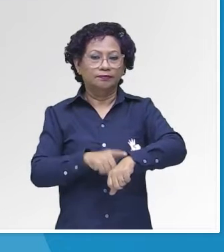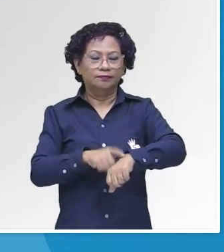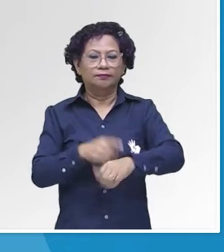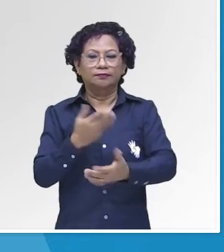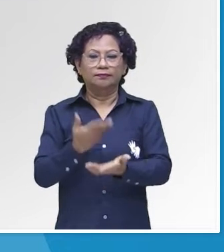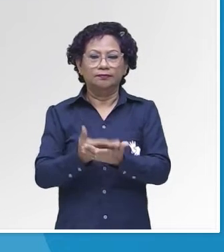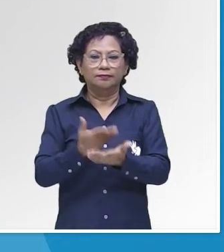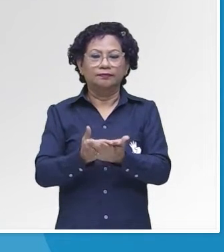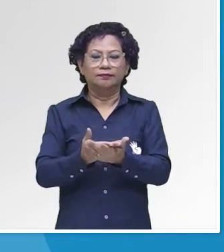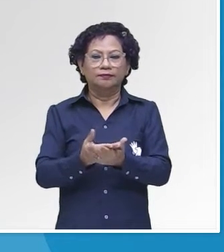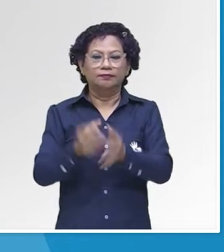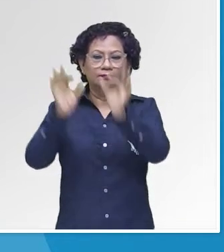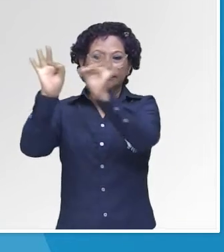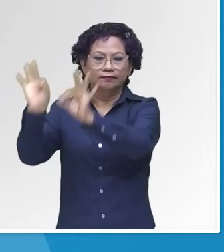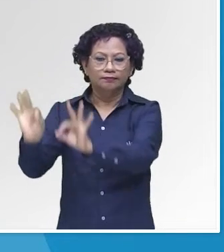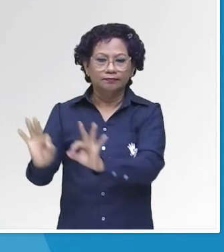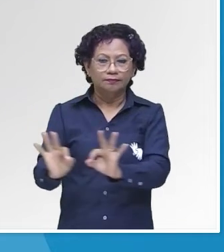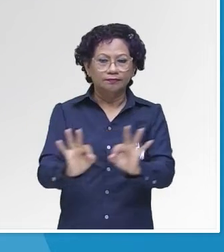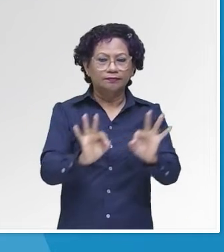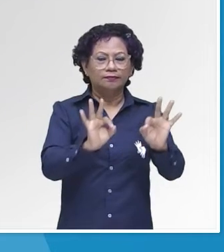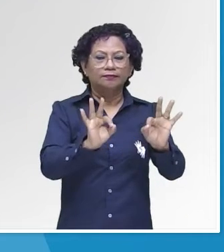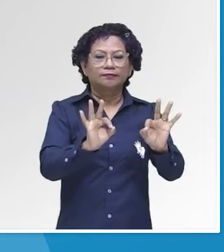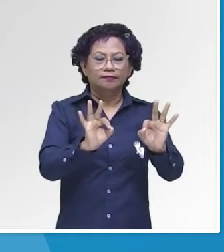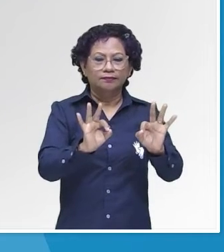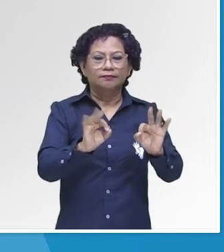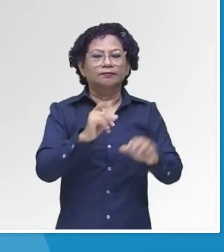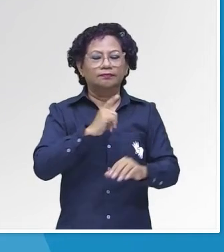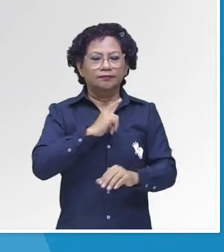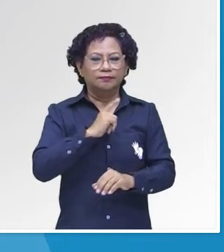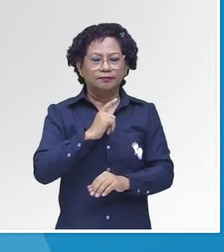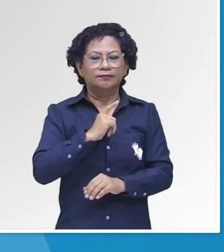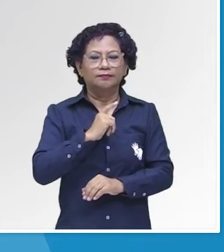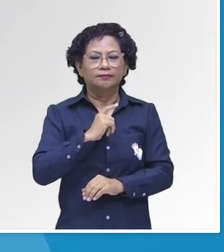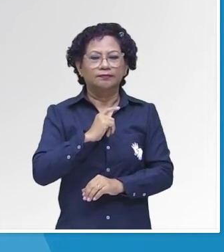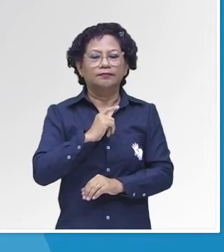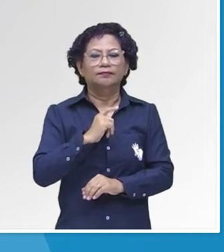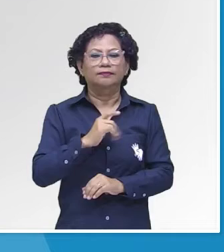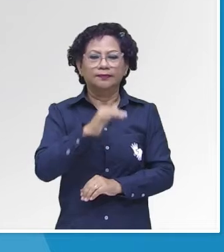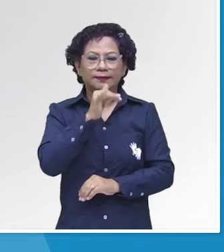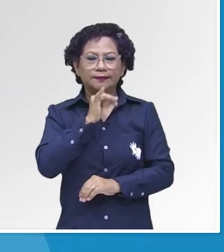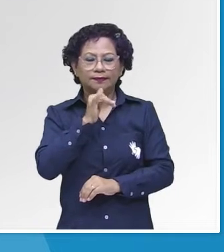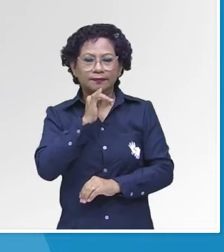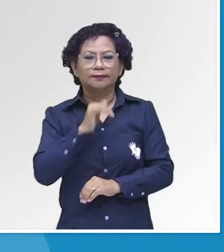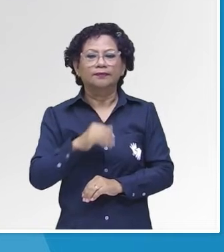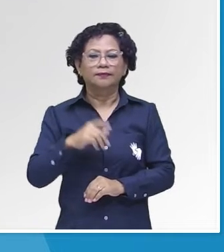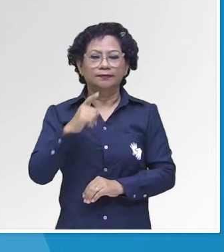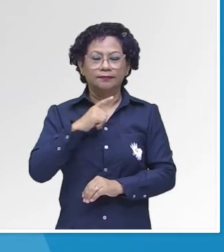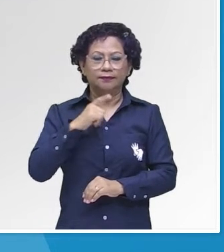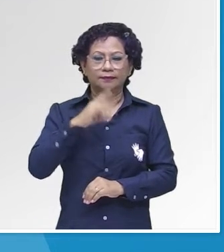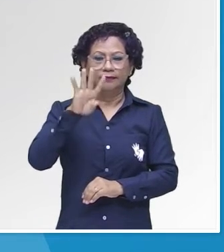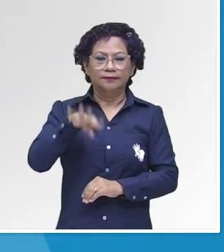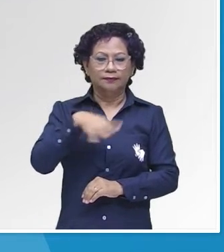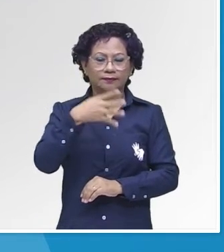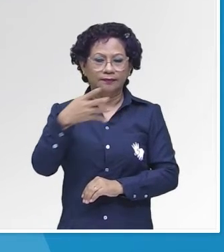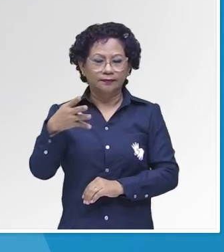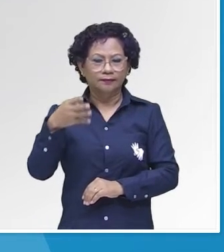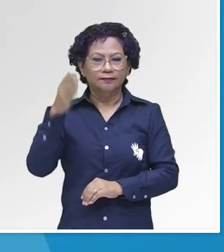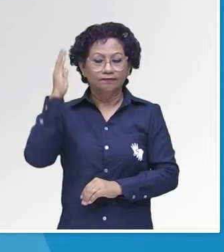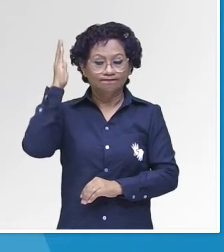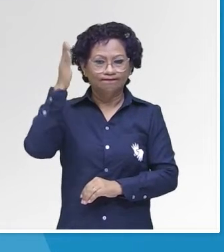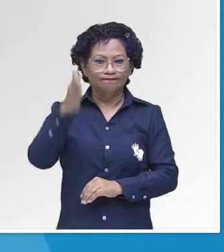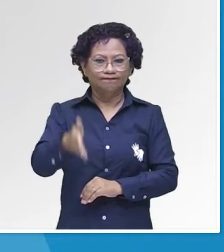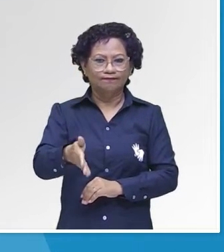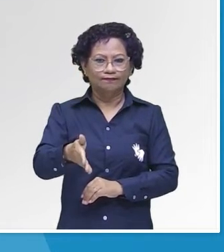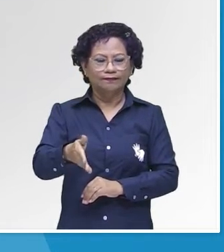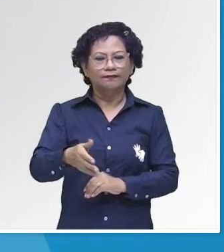vamos acompanhar com vocês mais sobre essas situações, englobando, então, a estatística, mais especificamente o nosso conteúdo